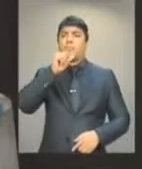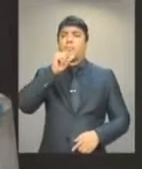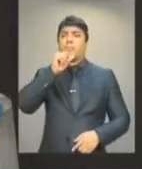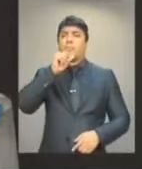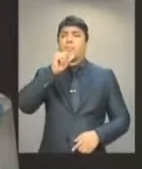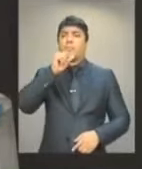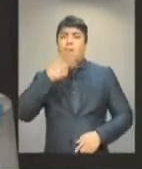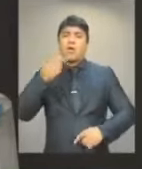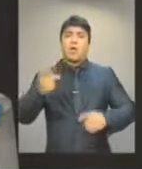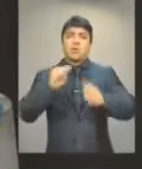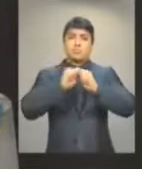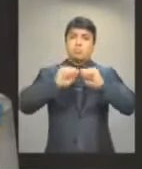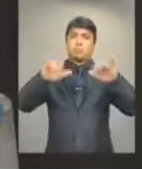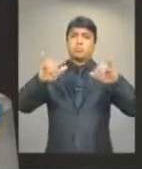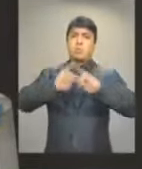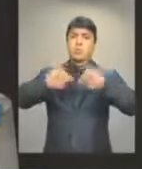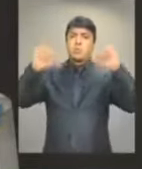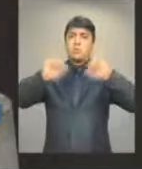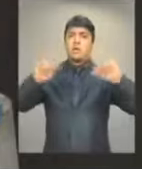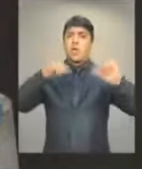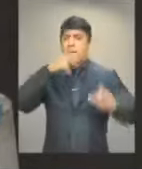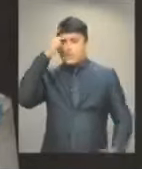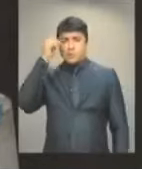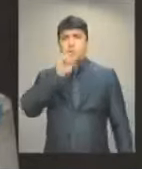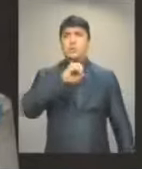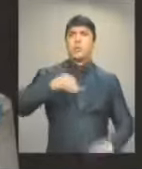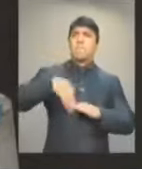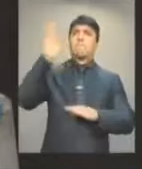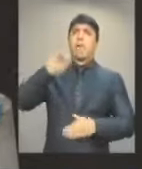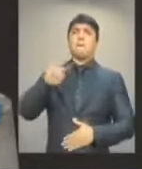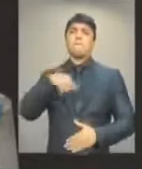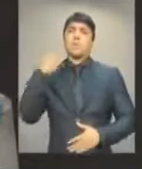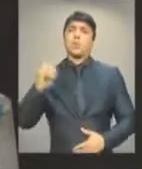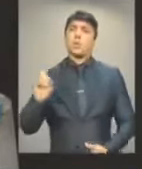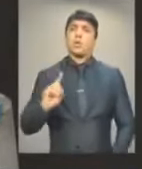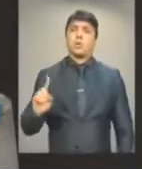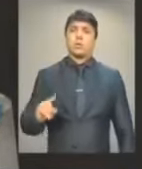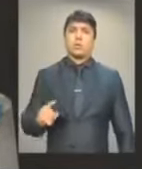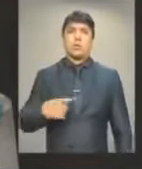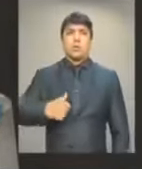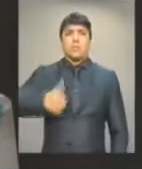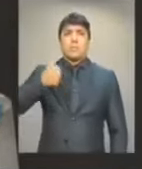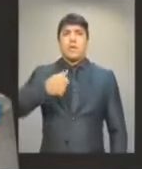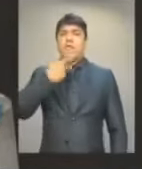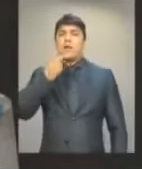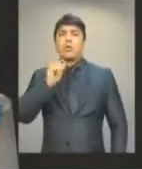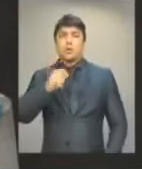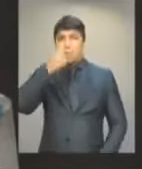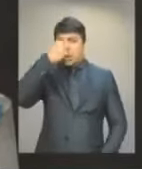que 800 pessoas. Fez um pronunciamento, logo o primeiro, chamando de